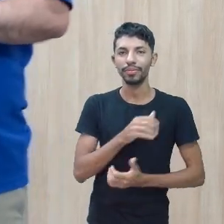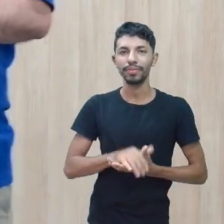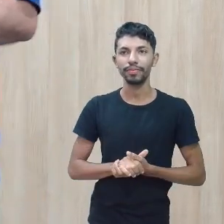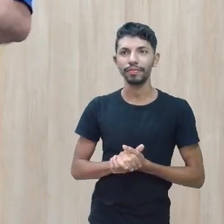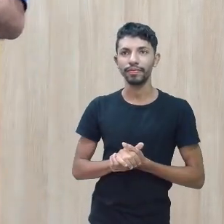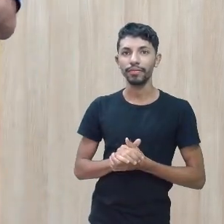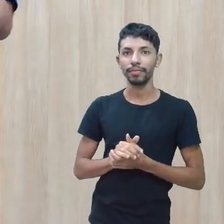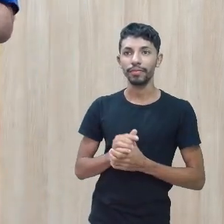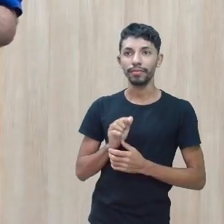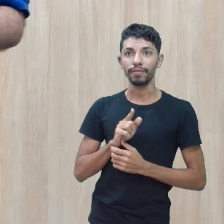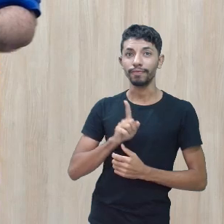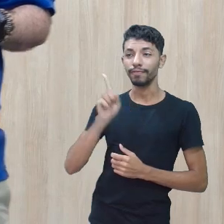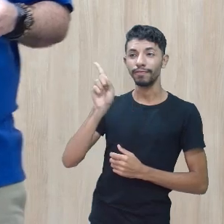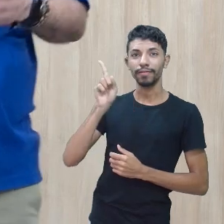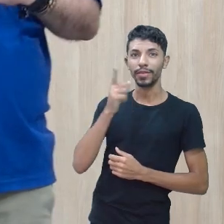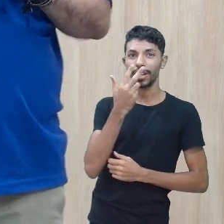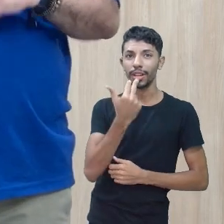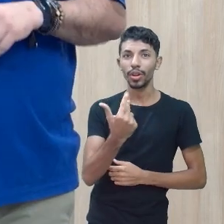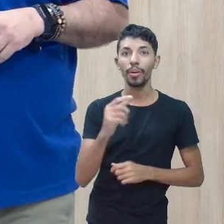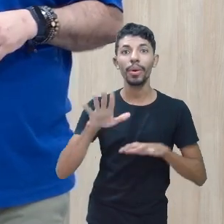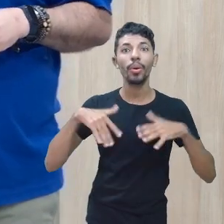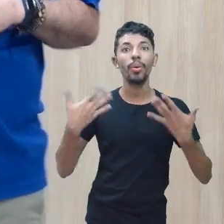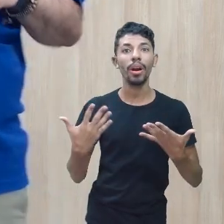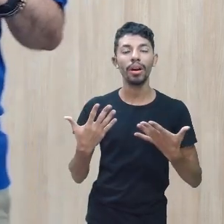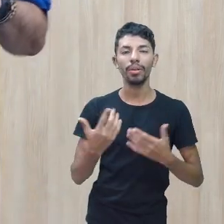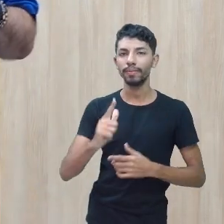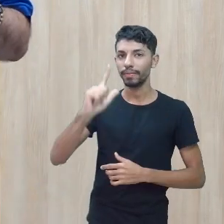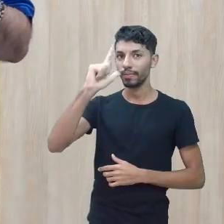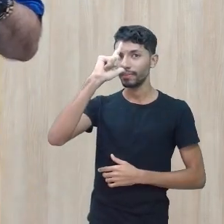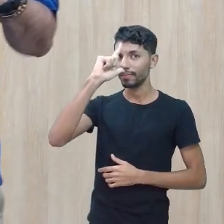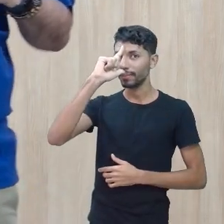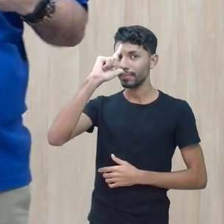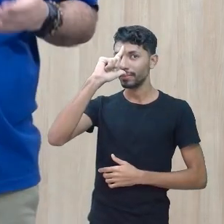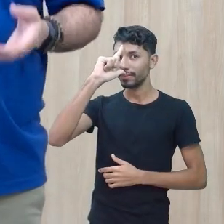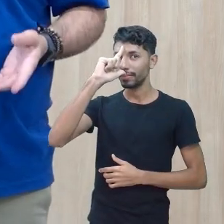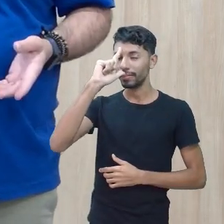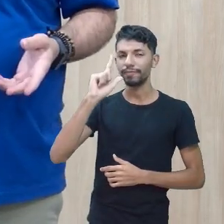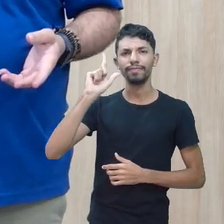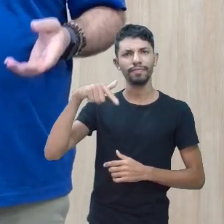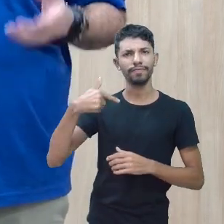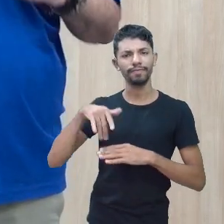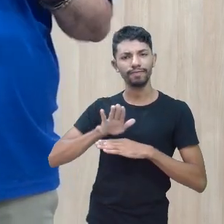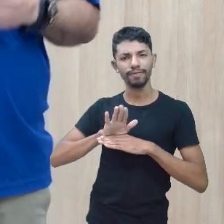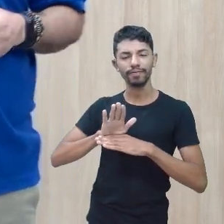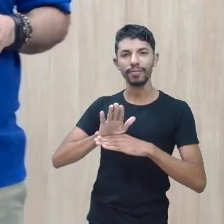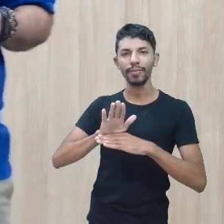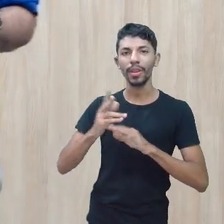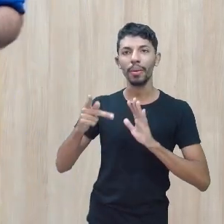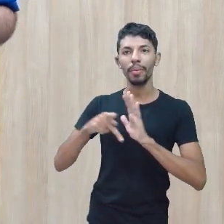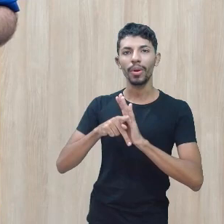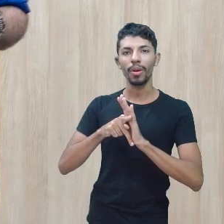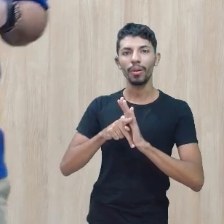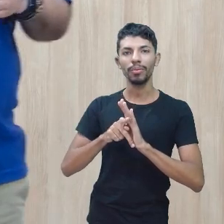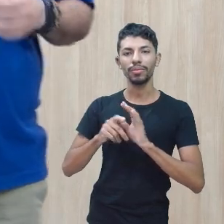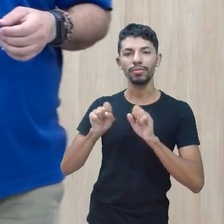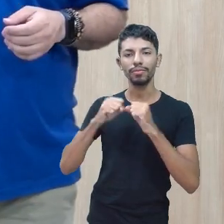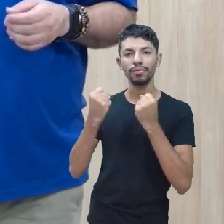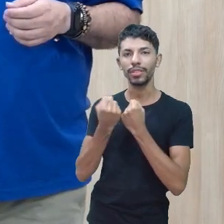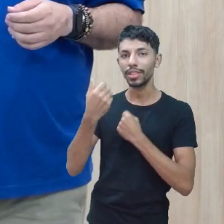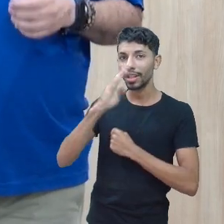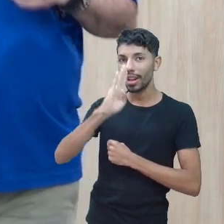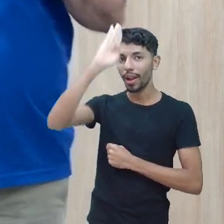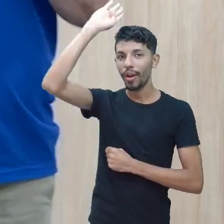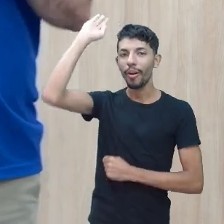idioma aqui em questão é o latim. O latim foi uma das contribuições da civilização romana